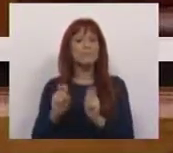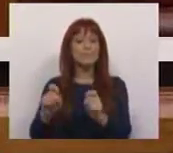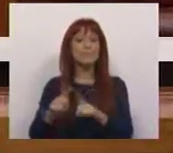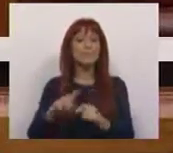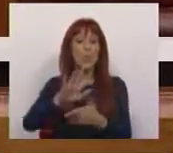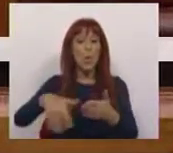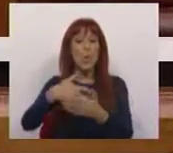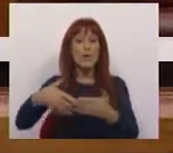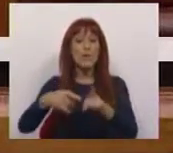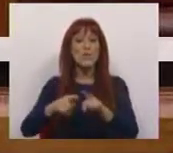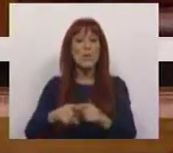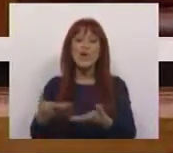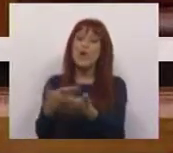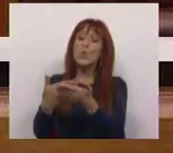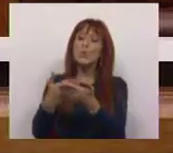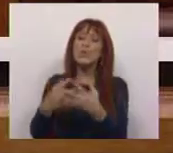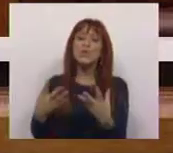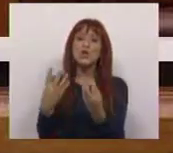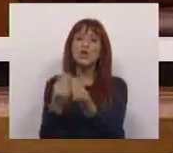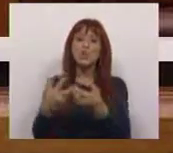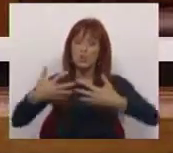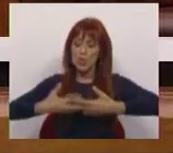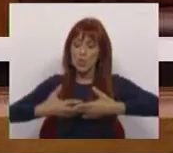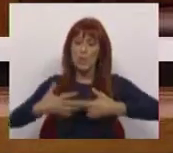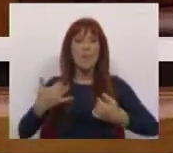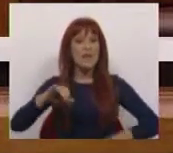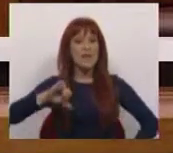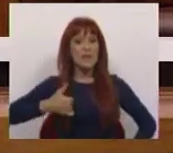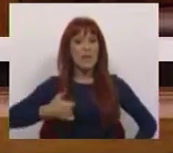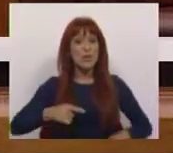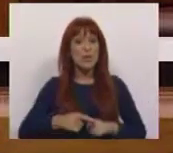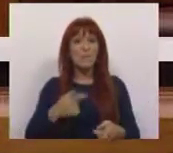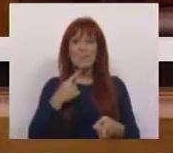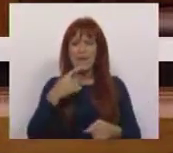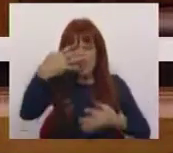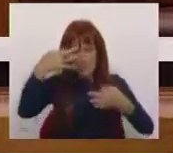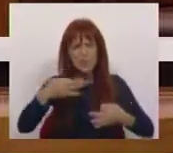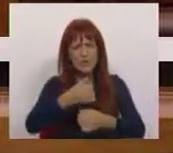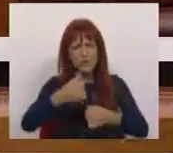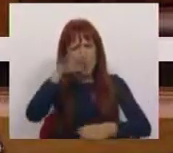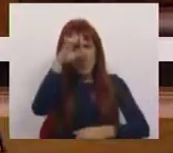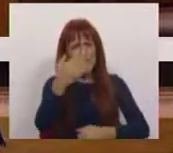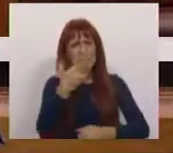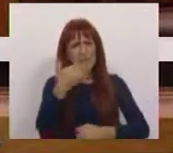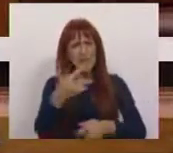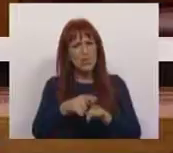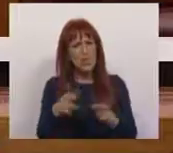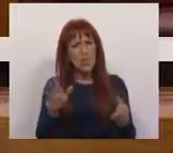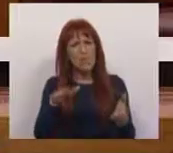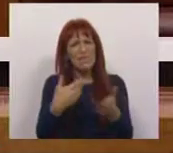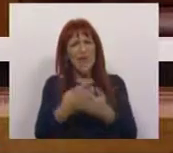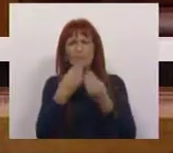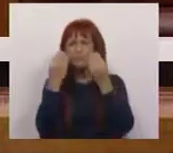para o plano da negociação com os sindicatos, mas os Verdes pedem bom senso ao Governo para não